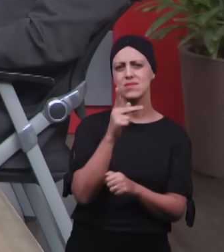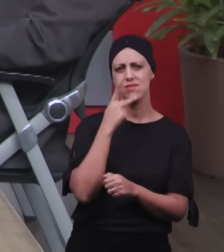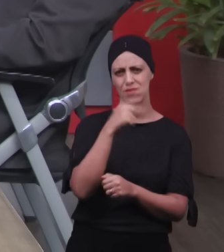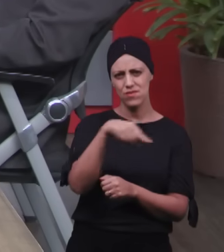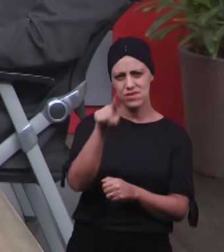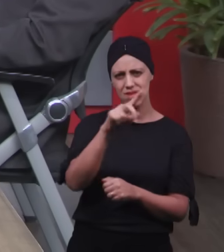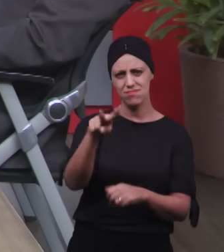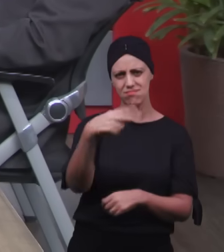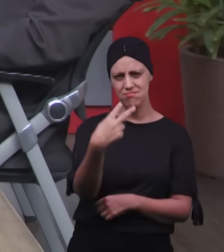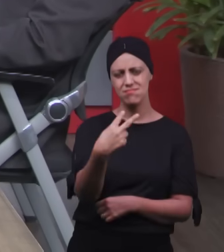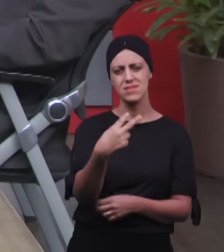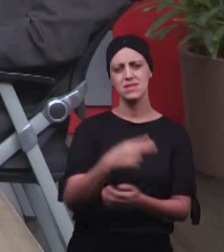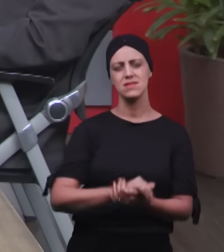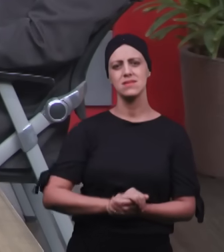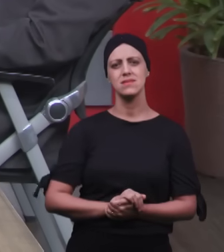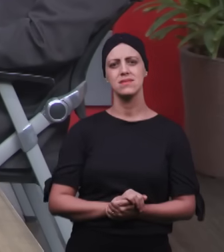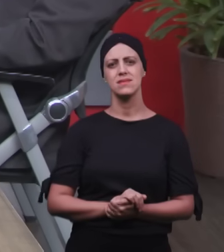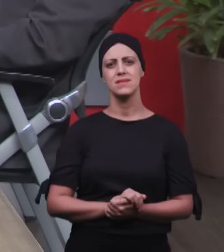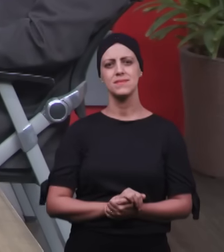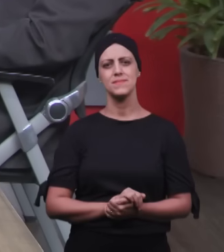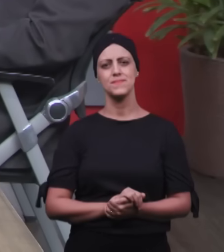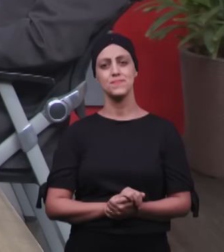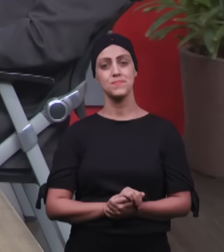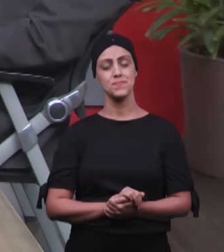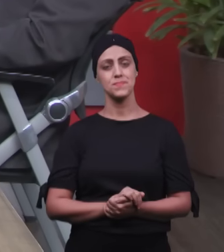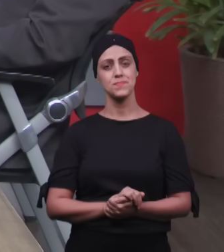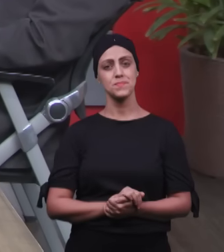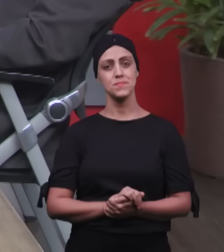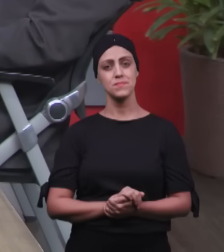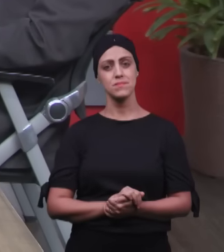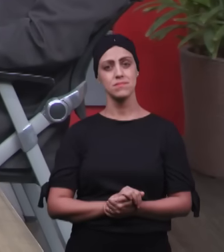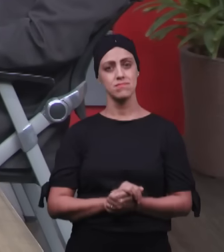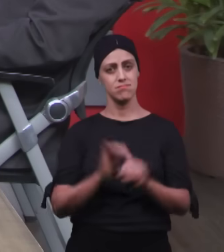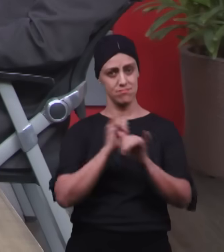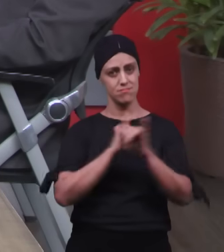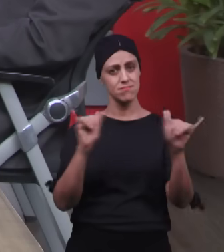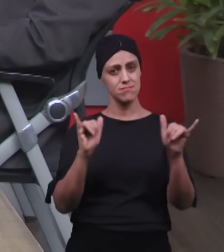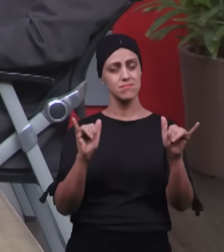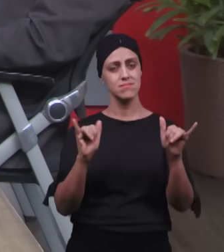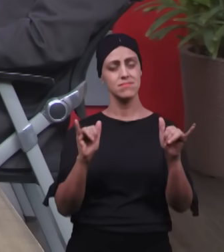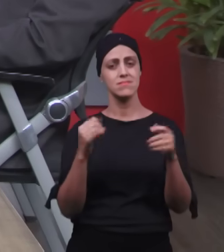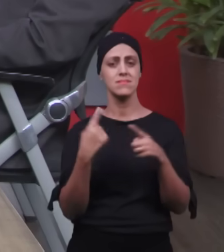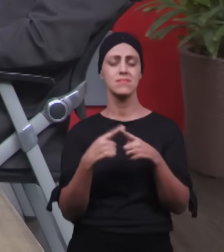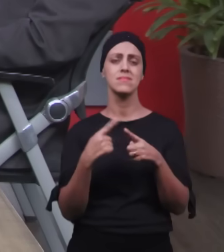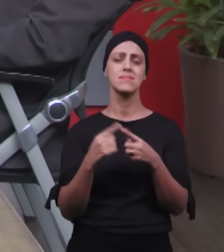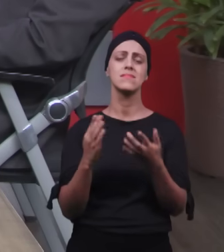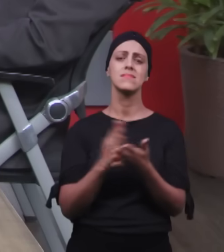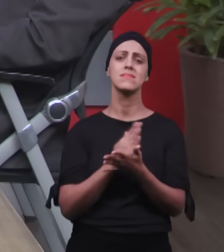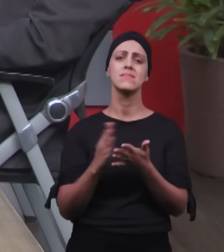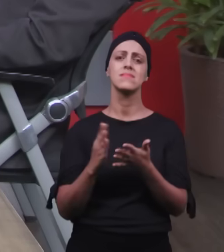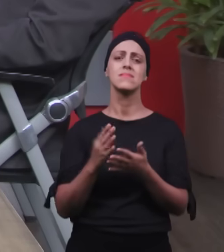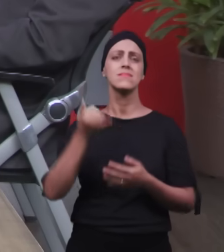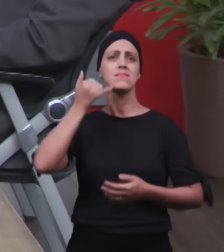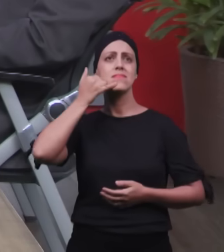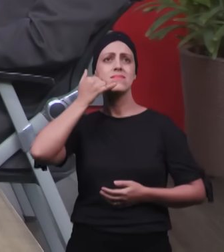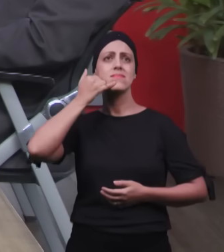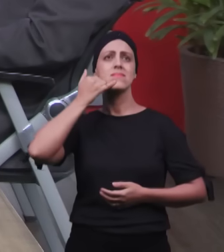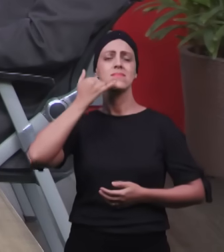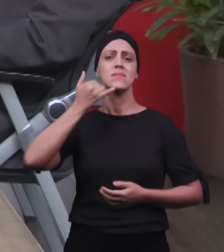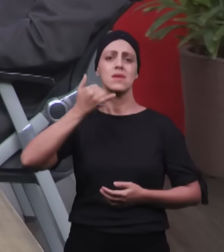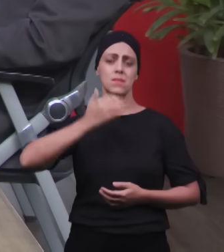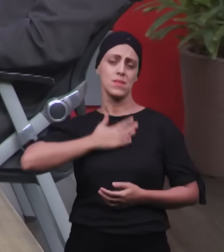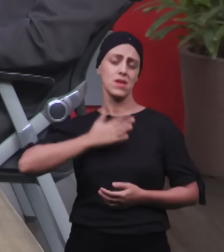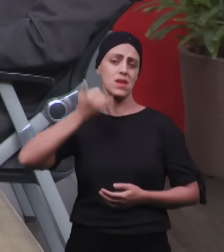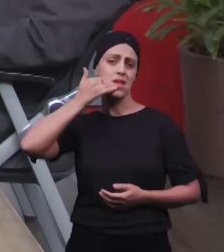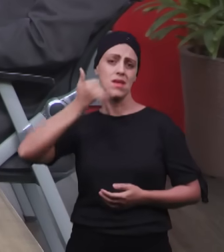quem está nos ouvindo ficar bem informado porque muitas vezes a gente recebe ligação